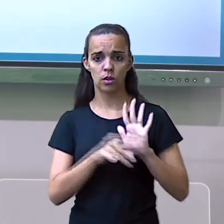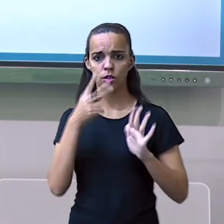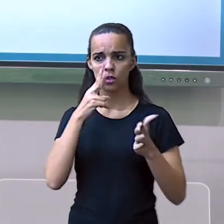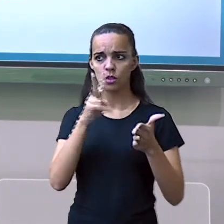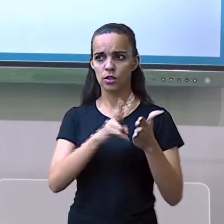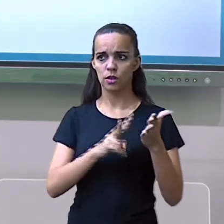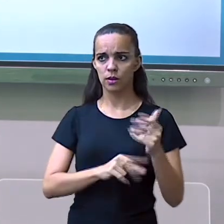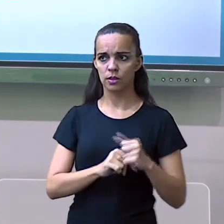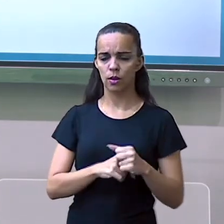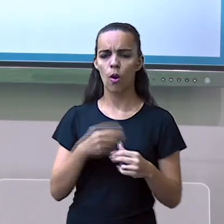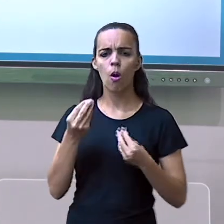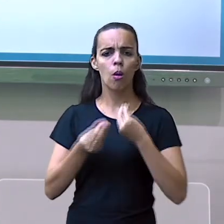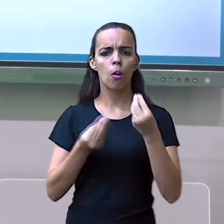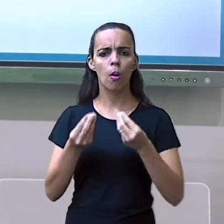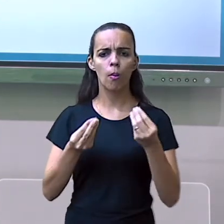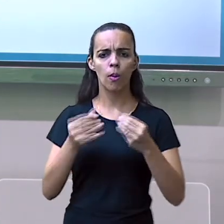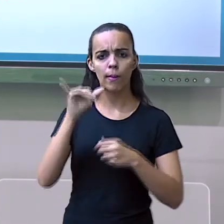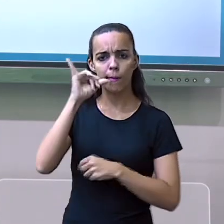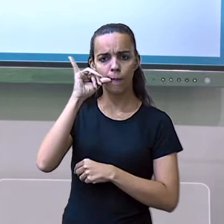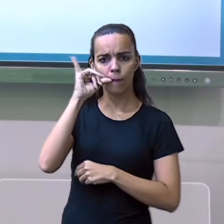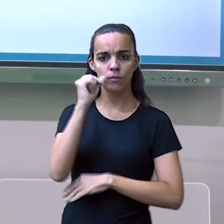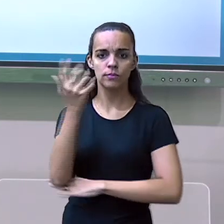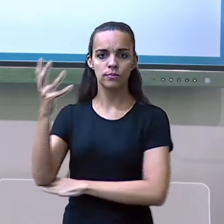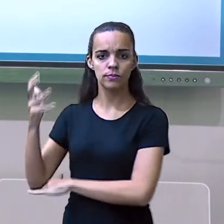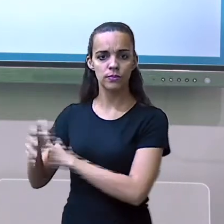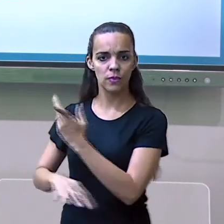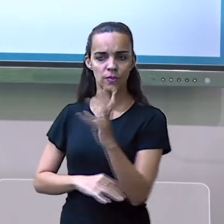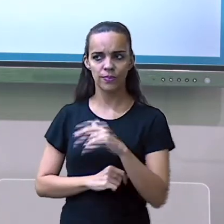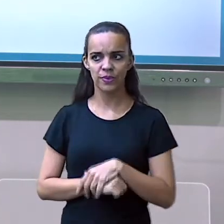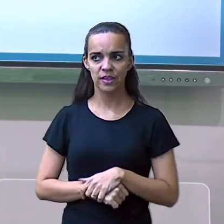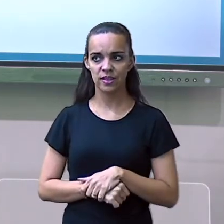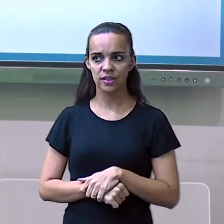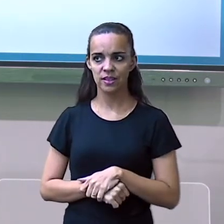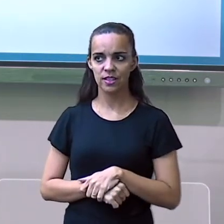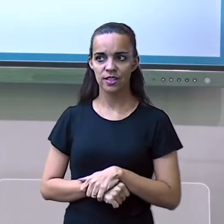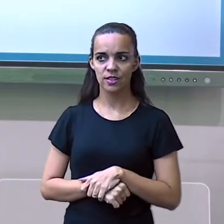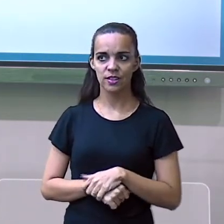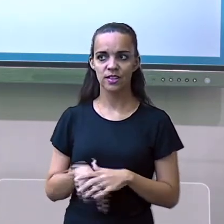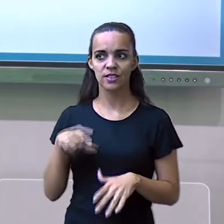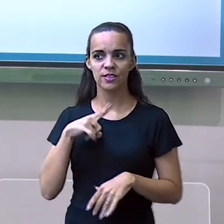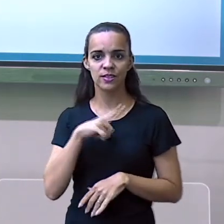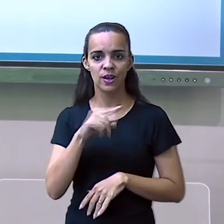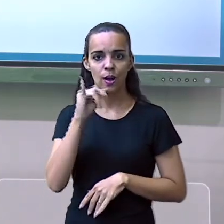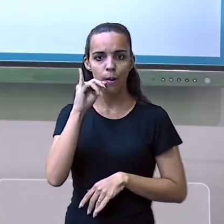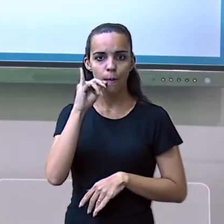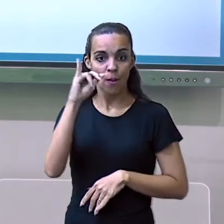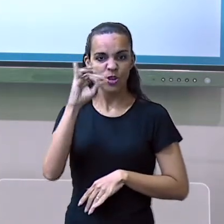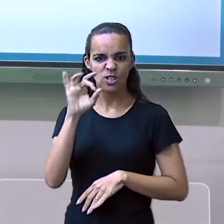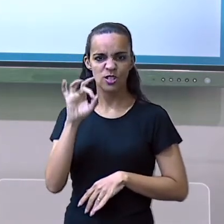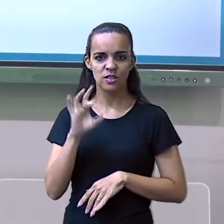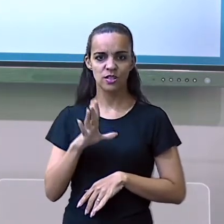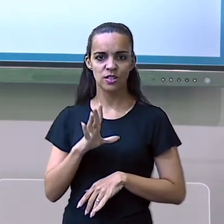é o Saci na mata? E aí? Ele só assusta, mas